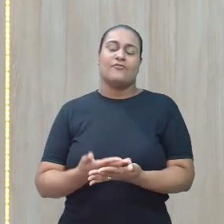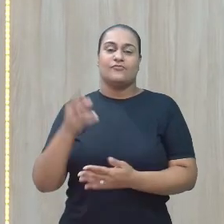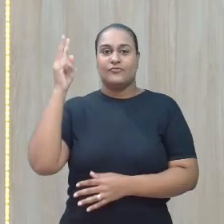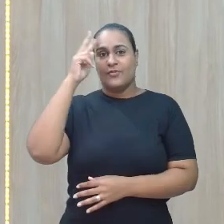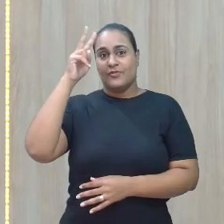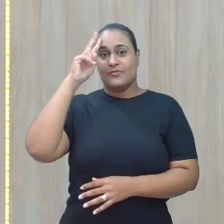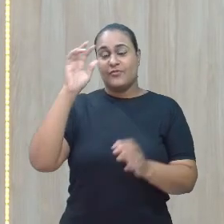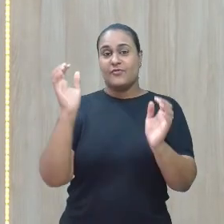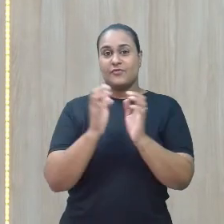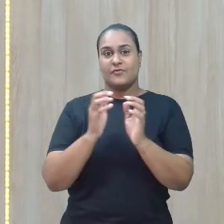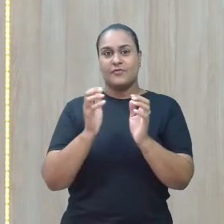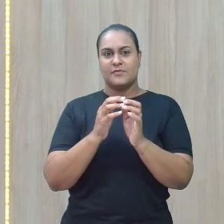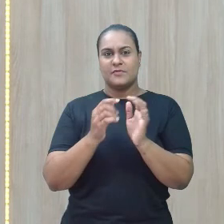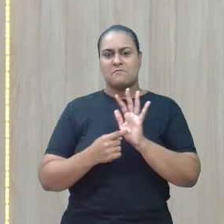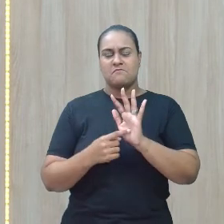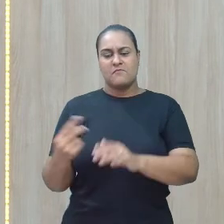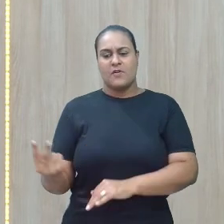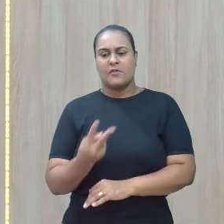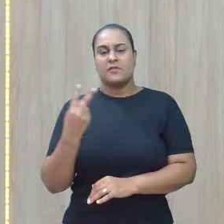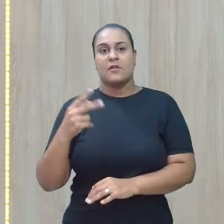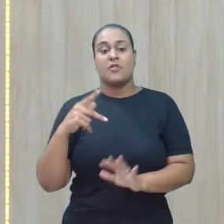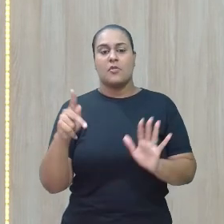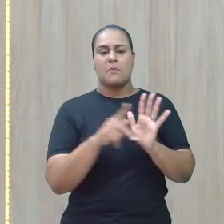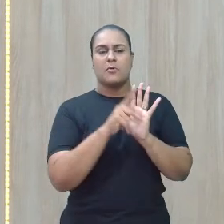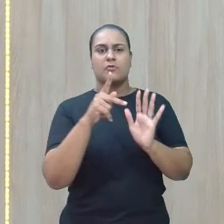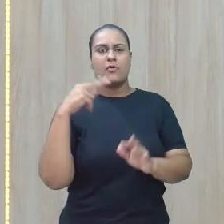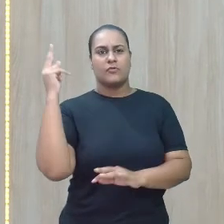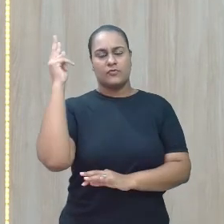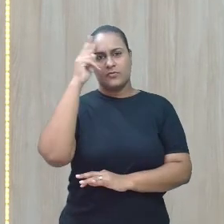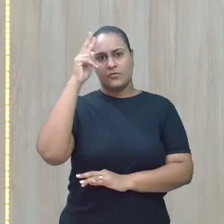Recife, valorizando nosso patrimônio, valorizando nossa história,